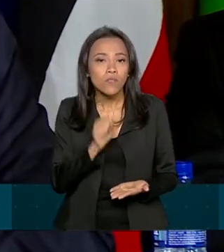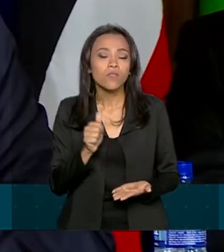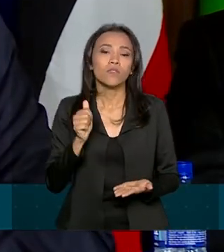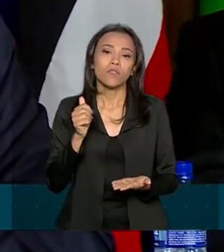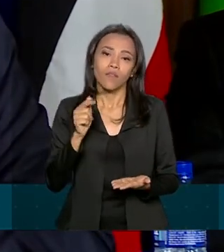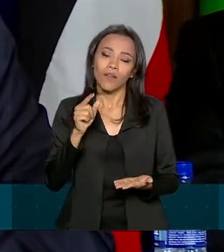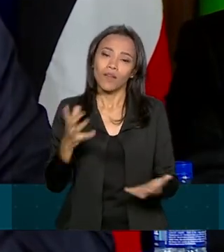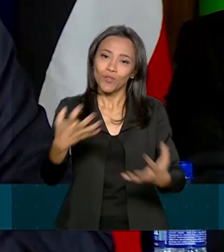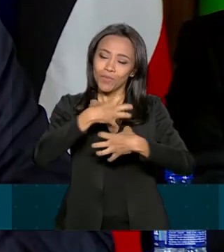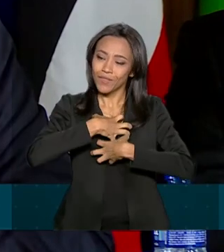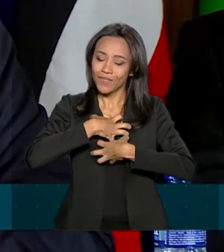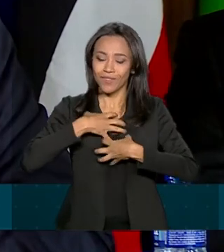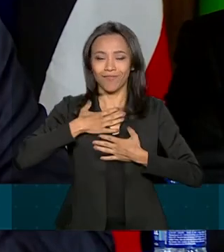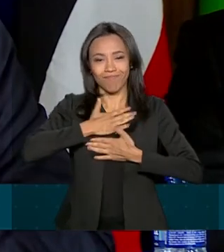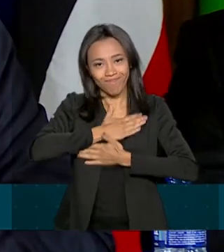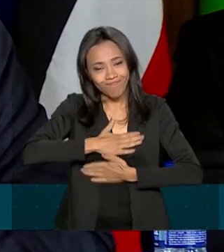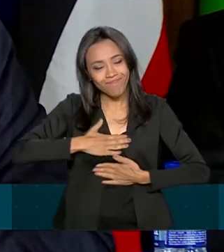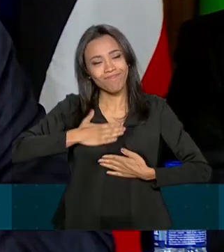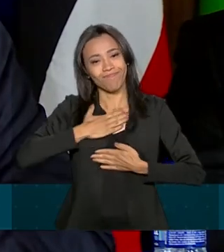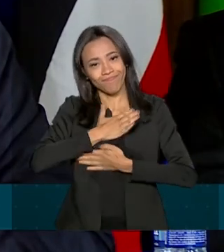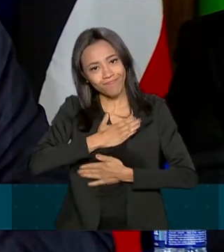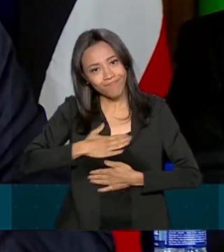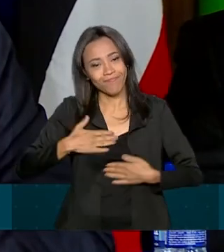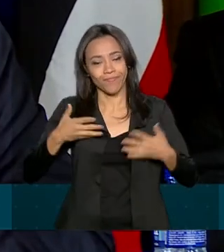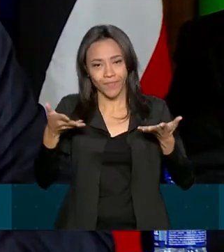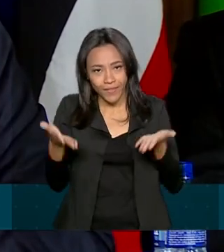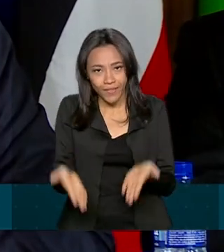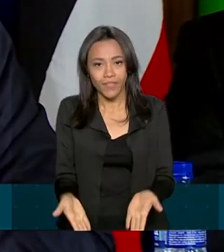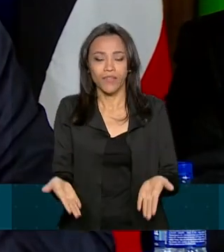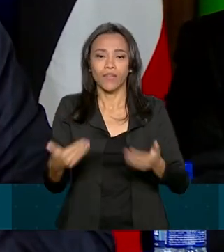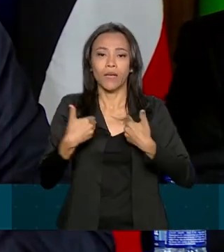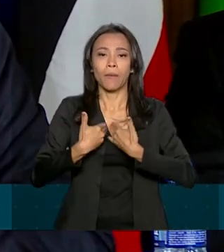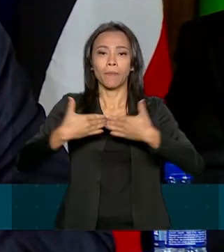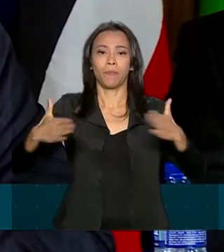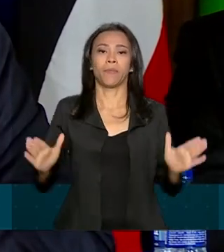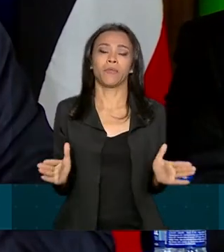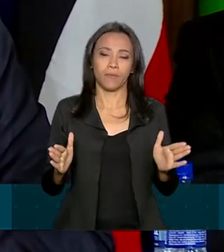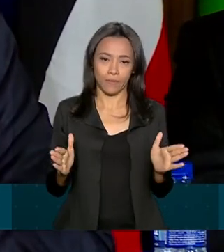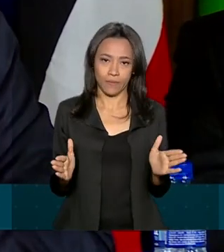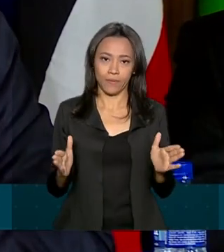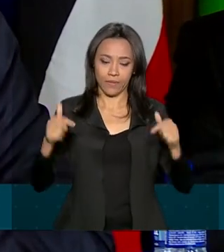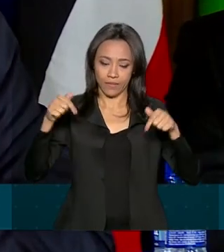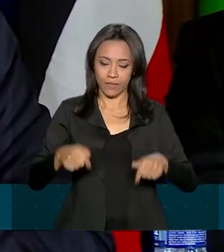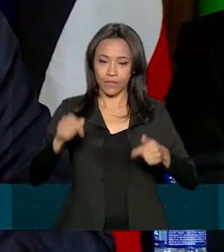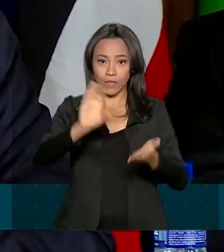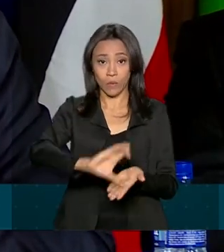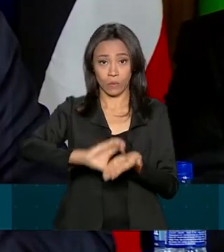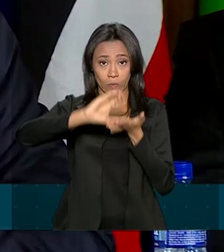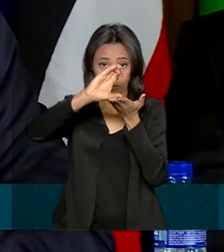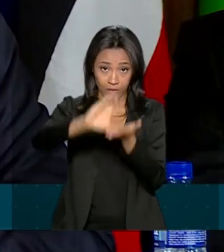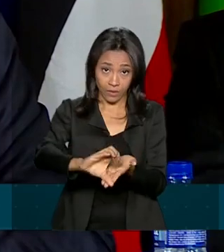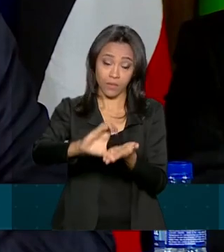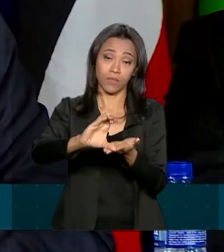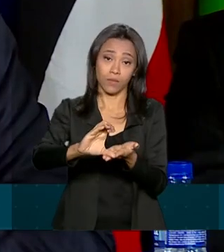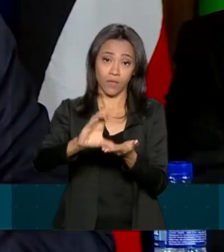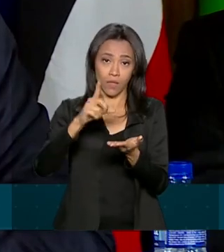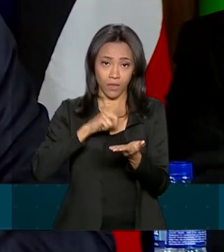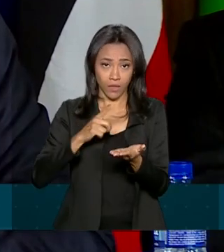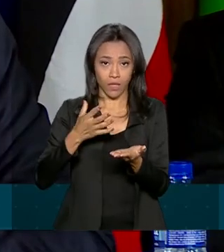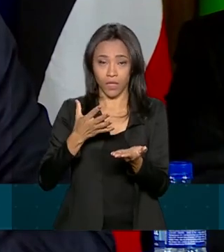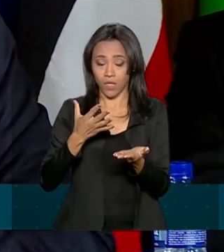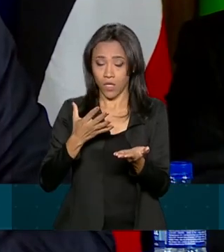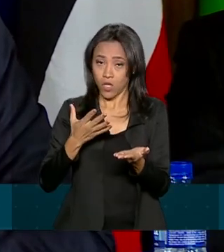uma satisfação estar aqui na abertura deste conselho. Os nossos ministros estarão